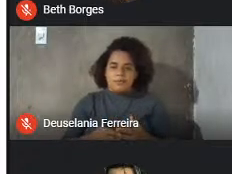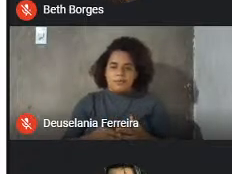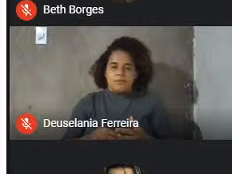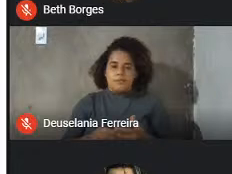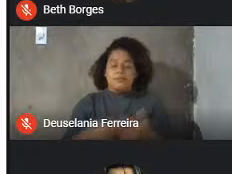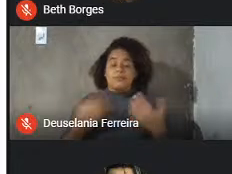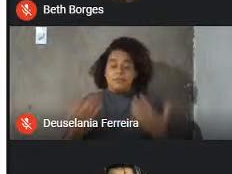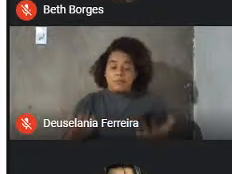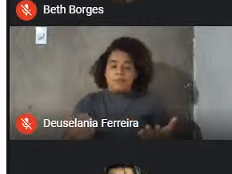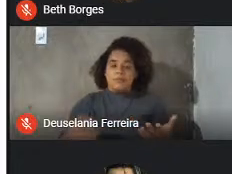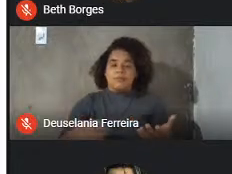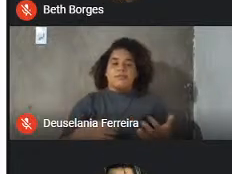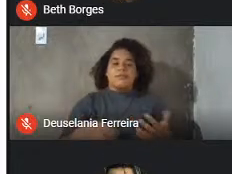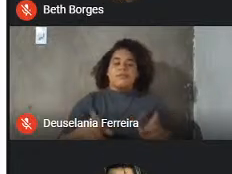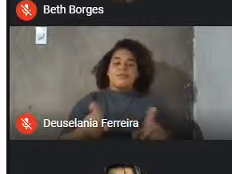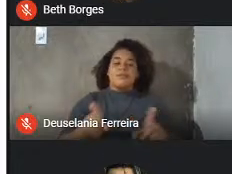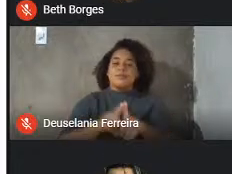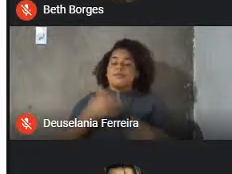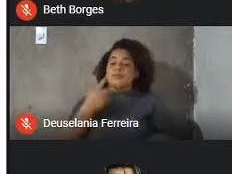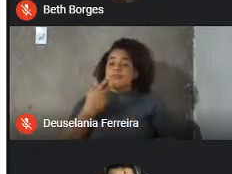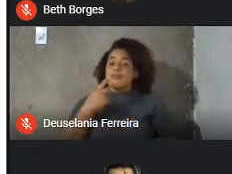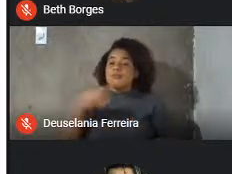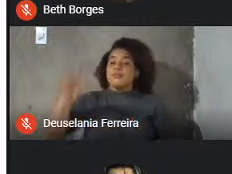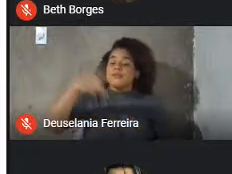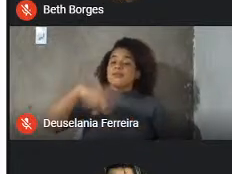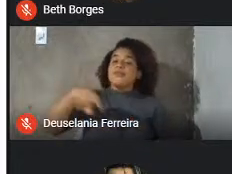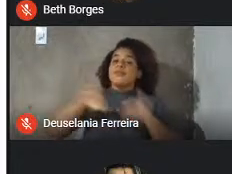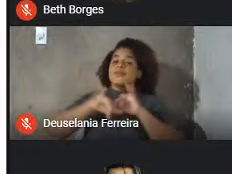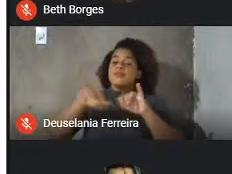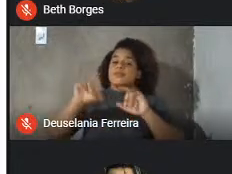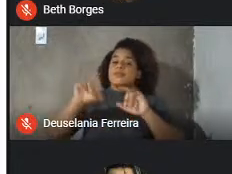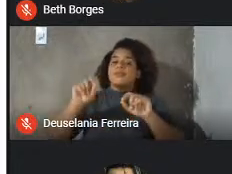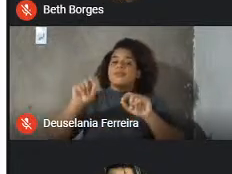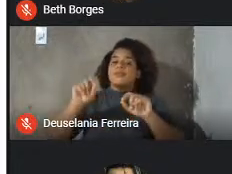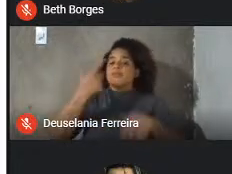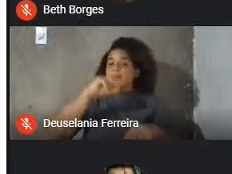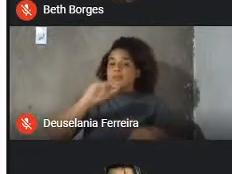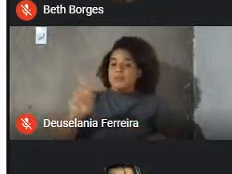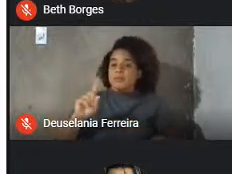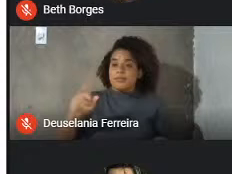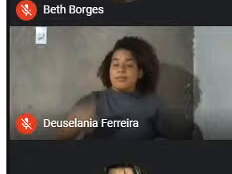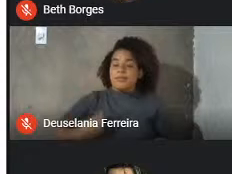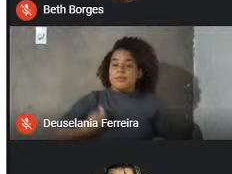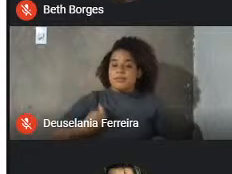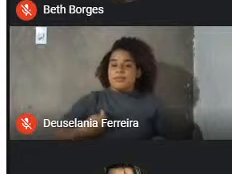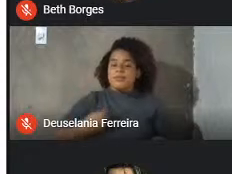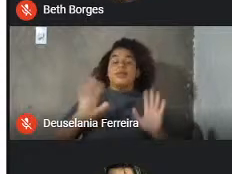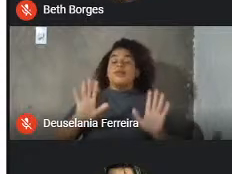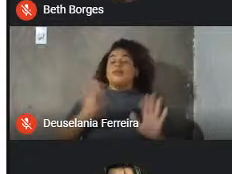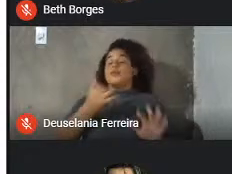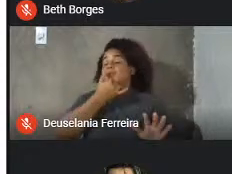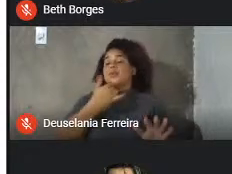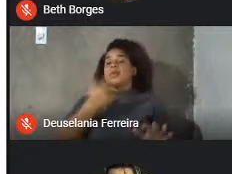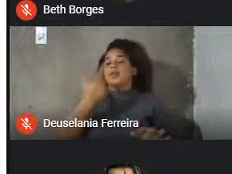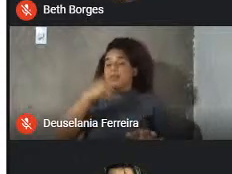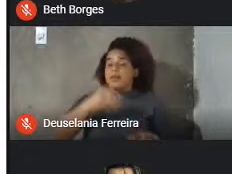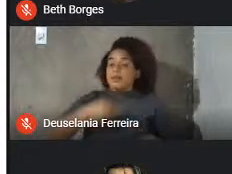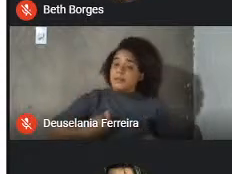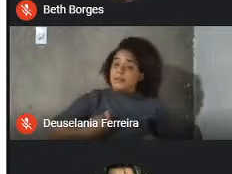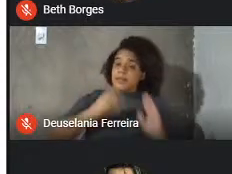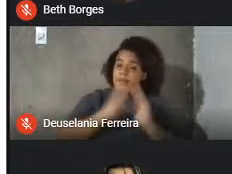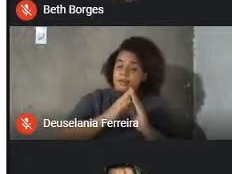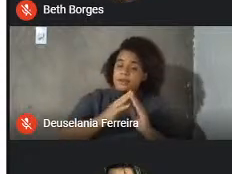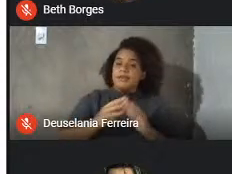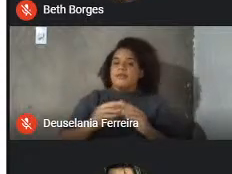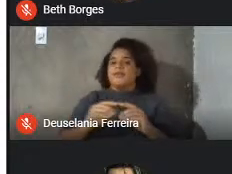E só uma coisa que eu quero dizer para vocês, tá? Quem não está em casa, olha, desculpe, quem está em casa e quem não está, aproveite para passar